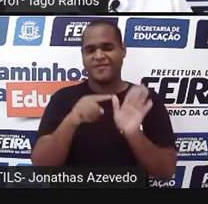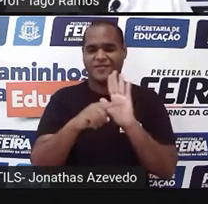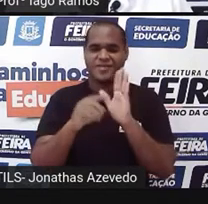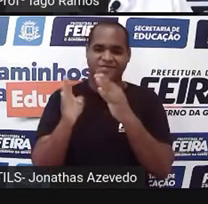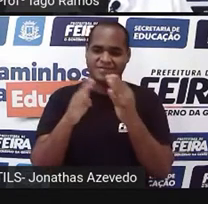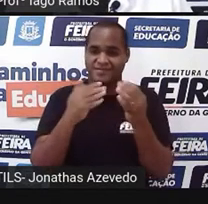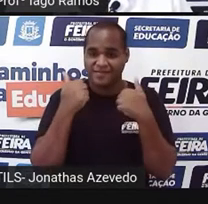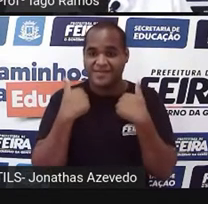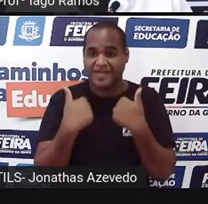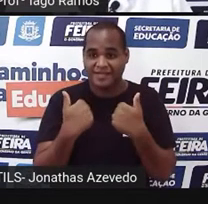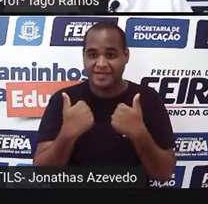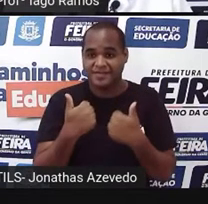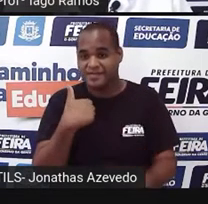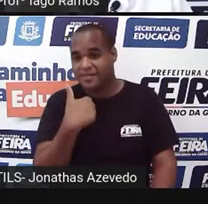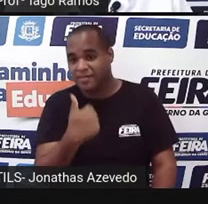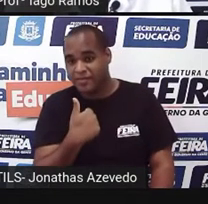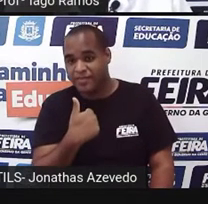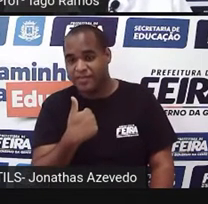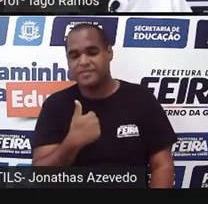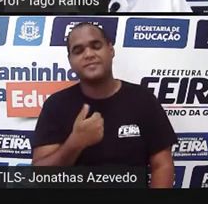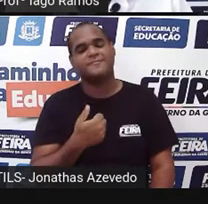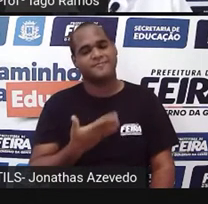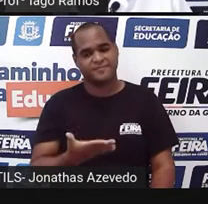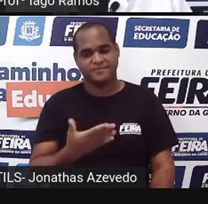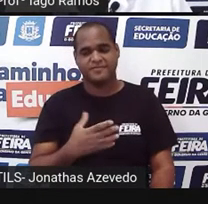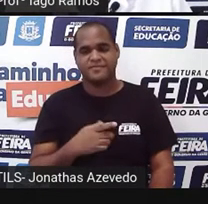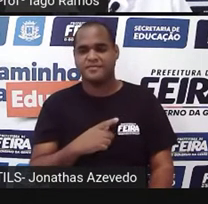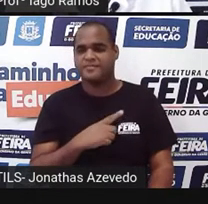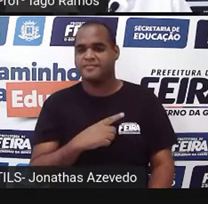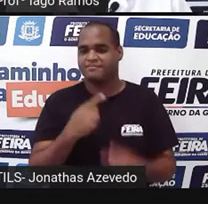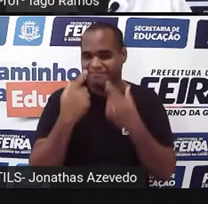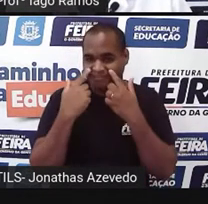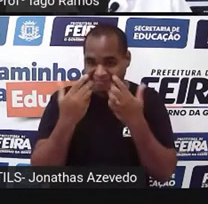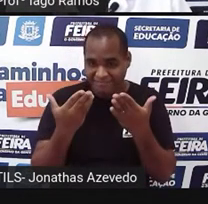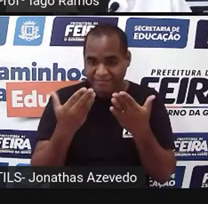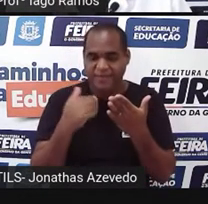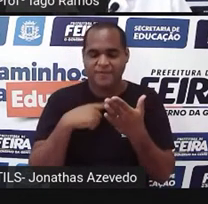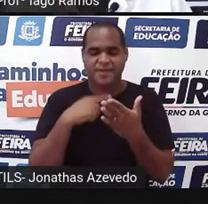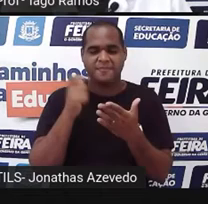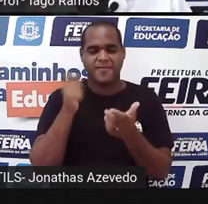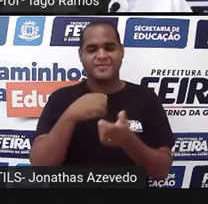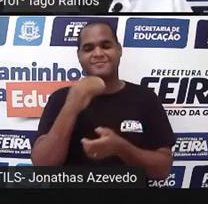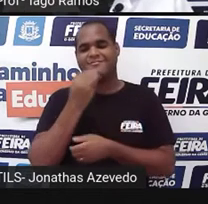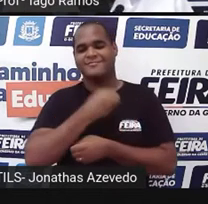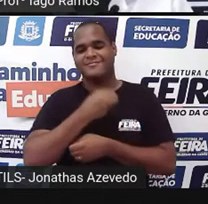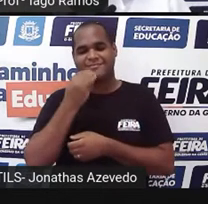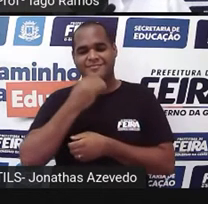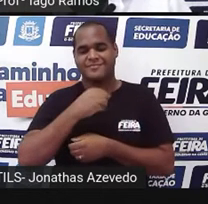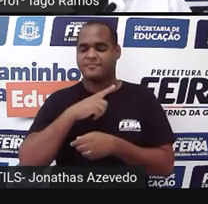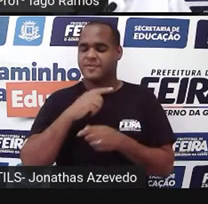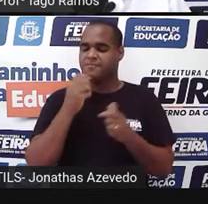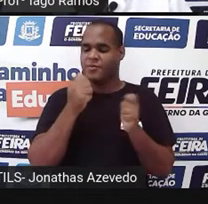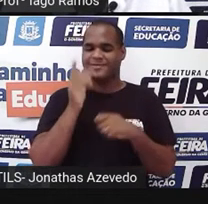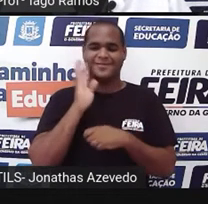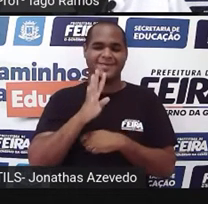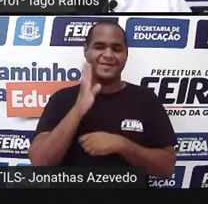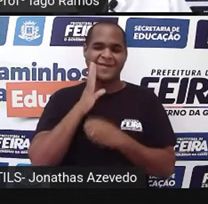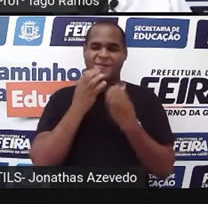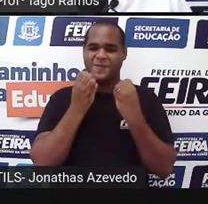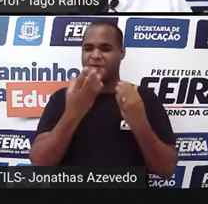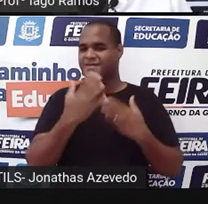vídeo tá bom bacana bom assistir e se você tiver oportunidade porque bastante